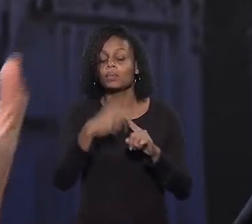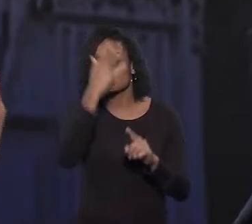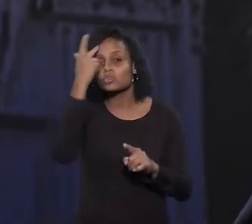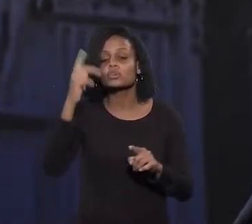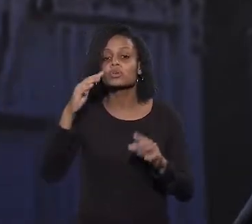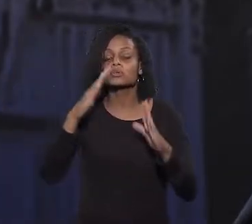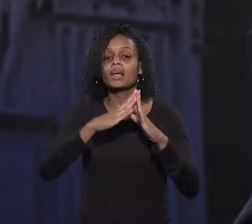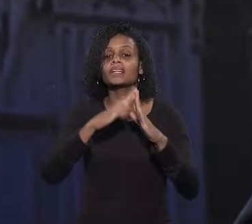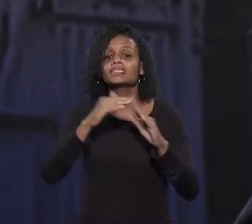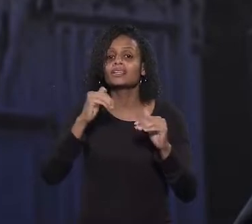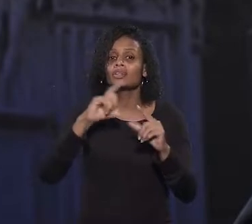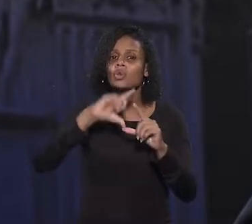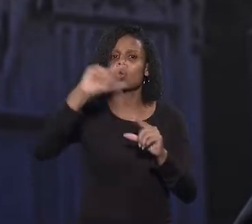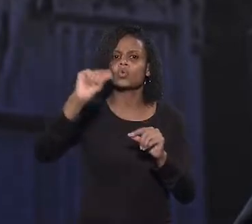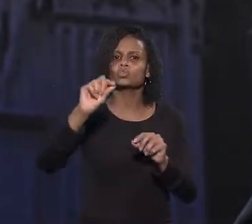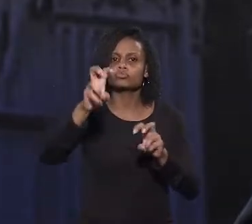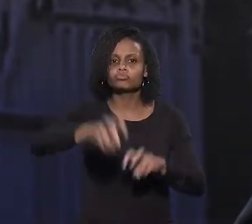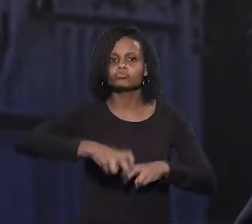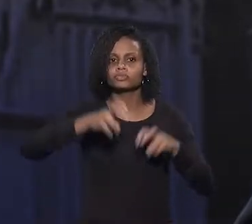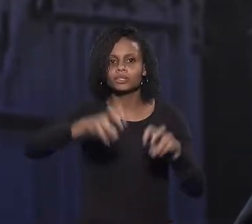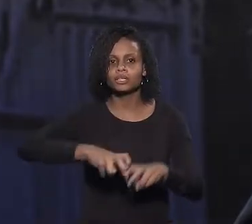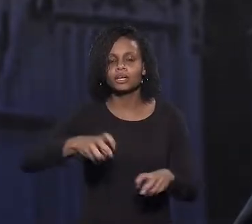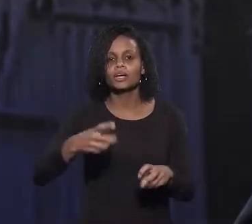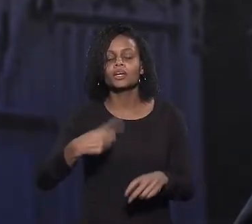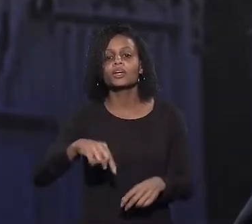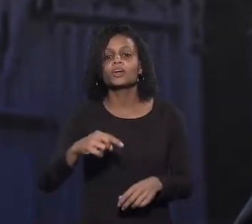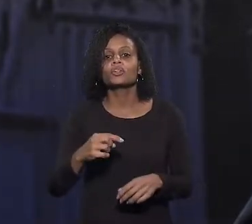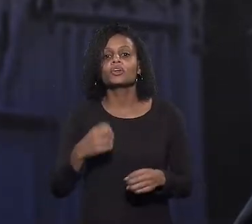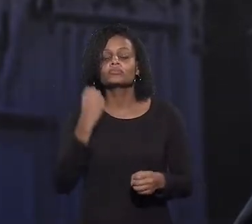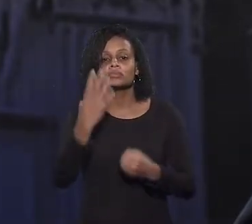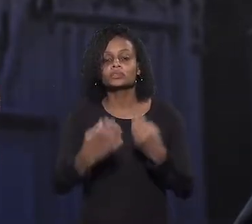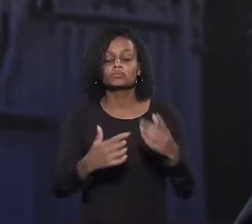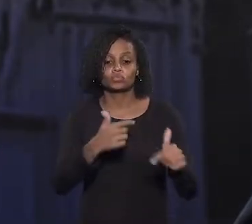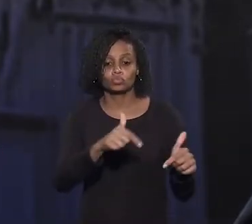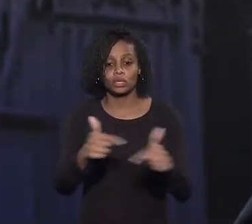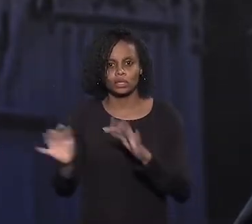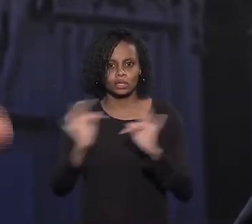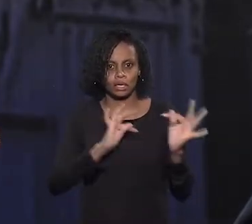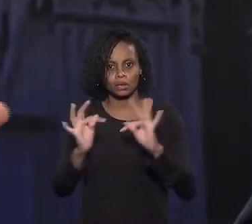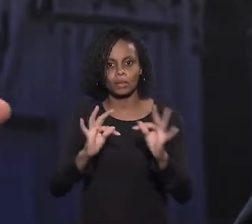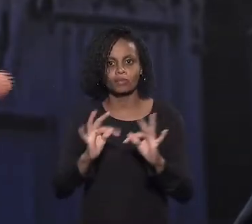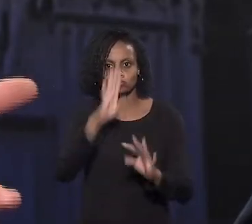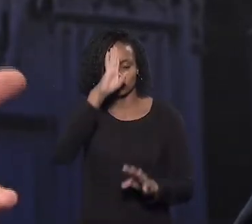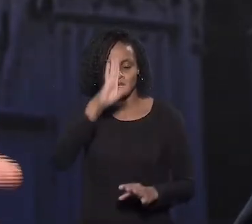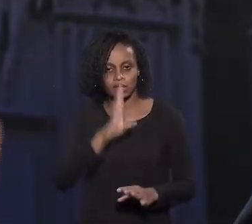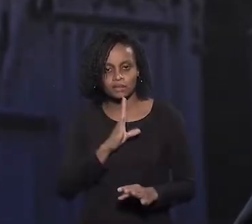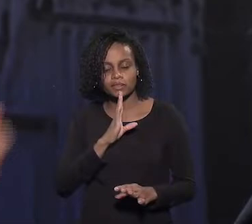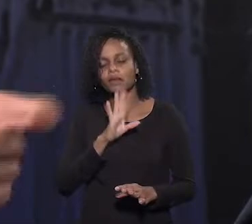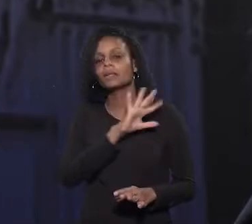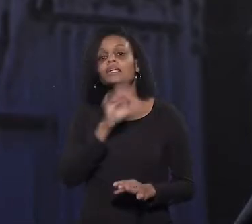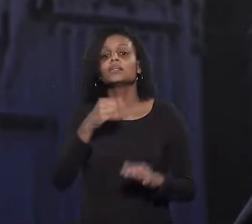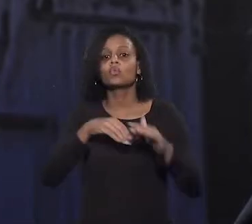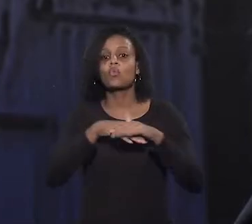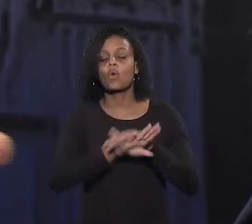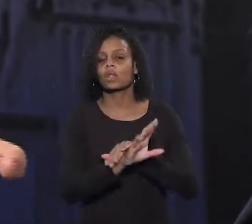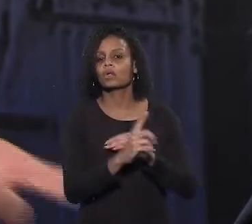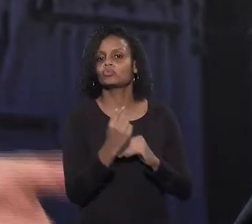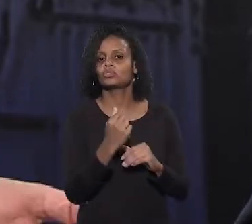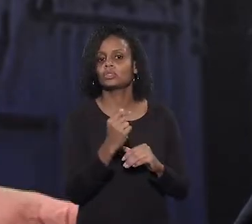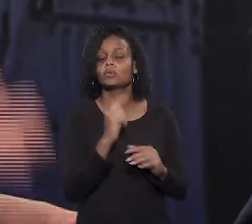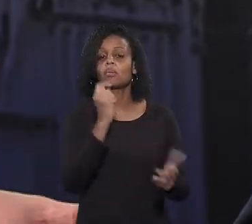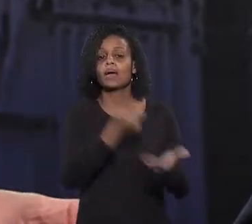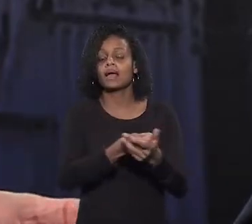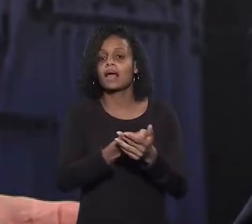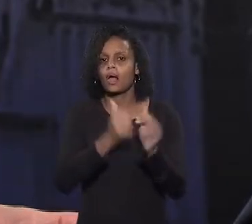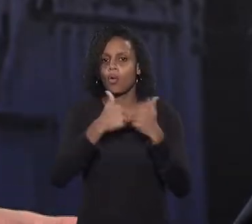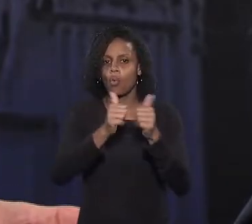do interior. Então nós oferecemos o serviço de forma gratuita, mas ele tem que deixar de forma de reserva um boleto